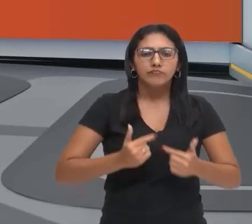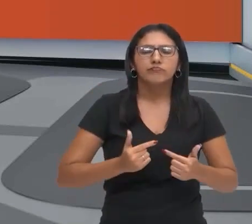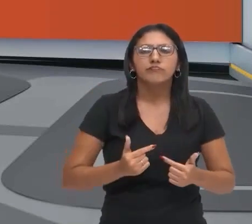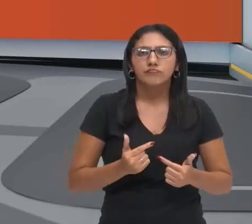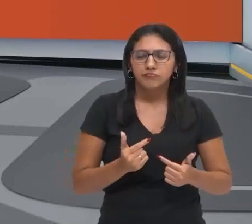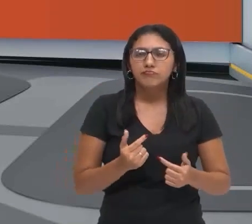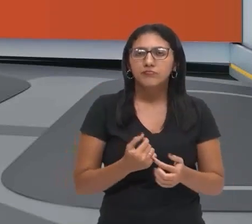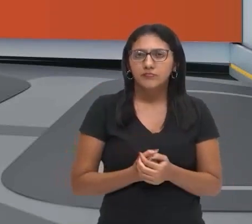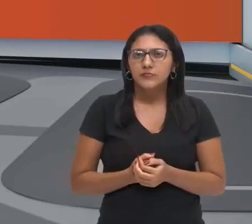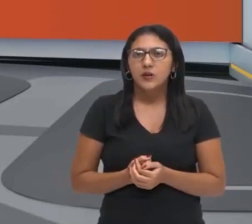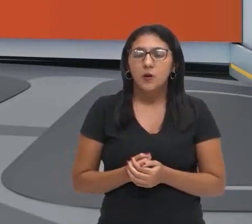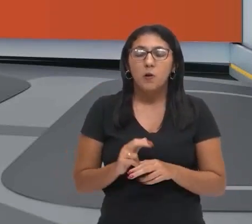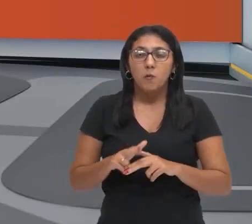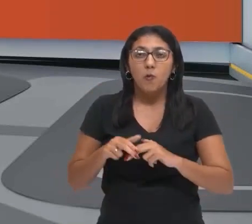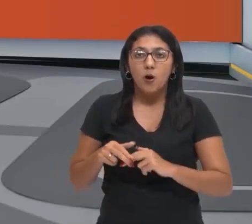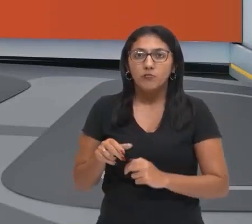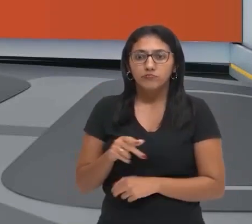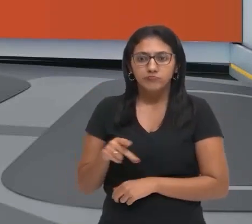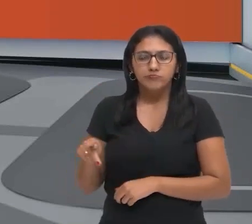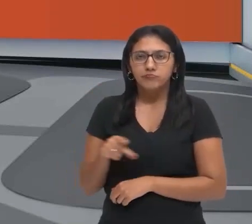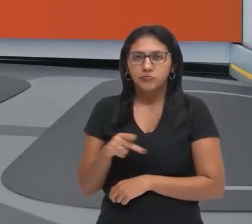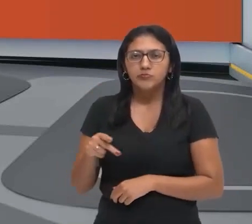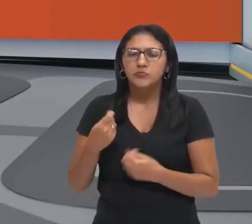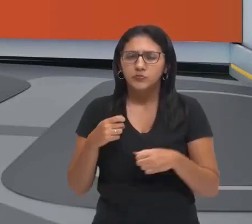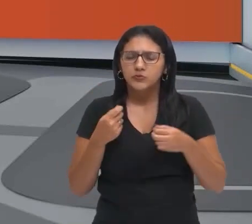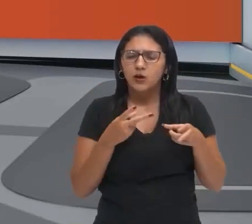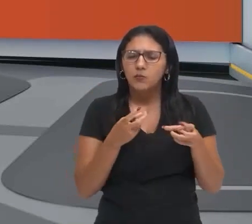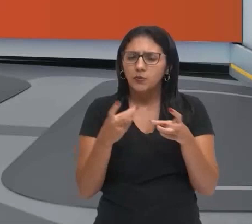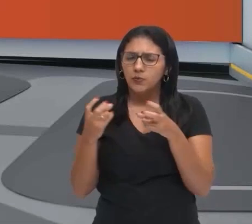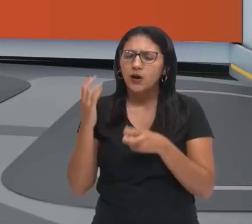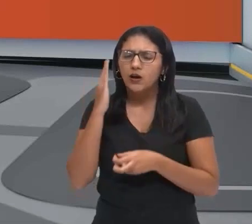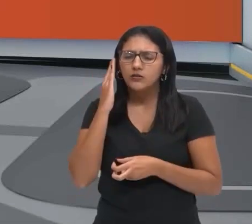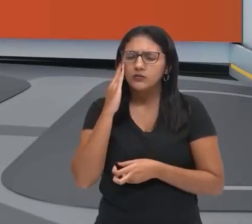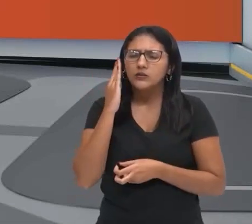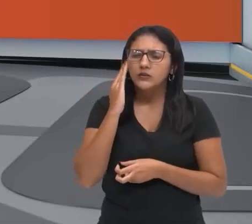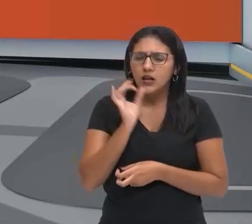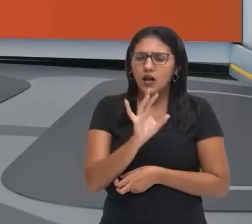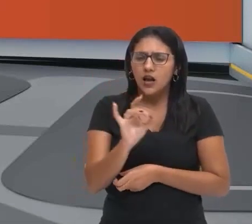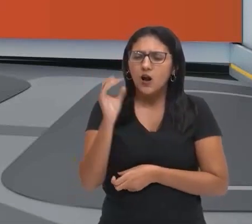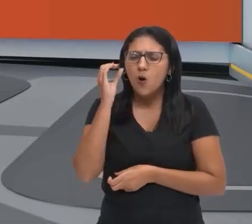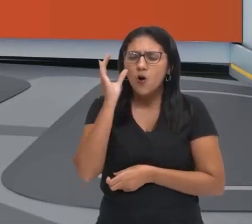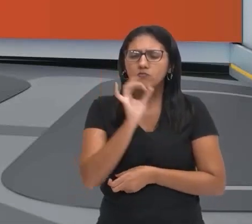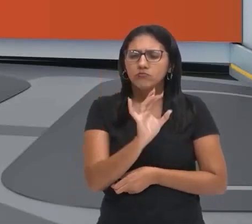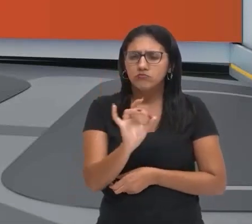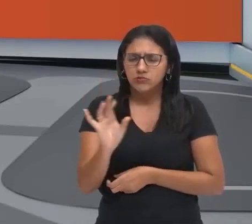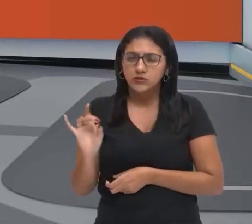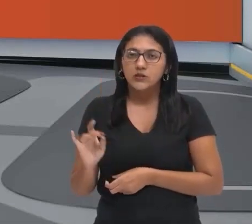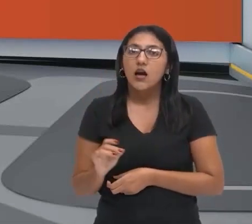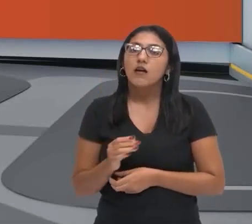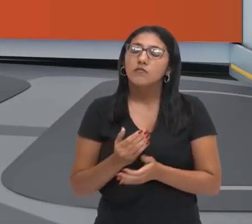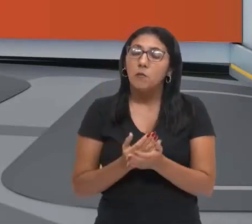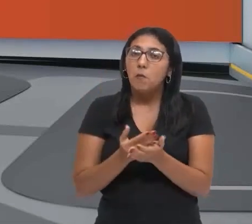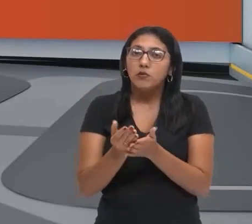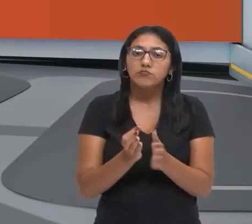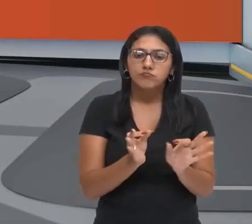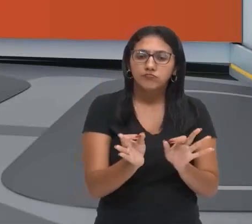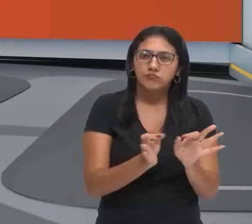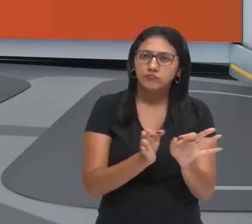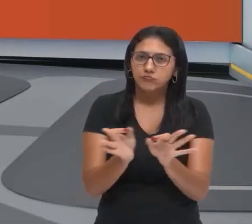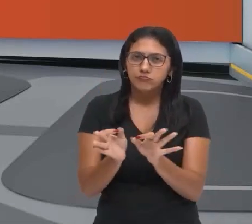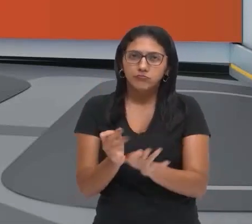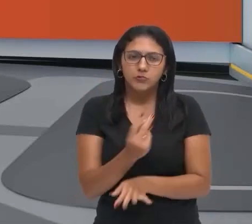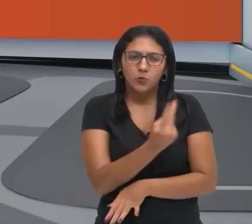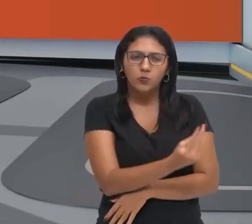Então, o professor ele tem que se apropriar desses conhecimentos e aí sim ele vai formar as duplas para que